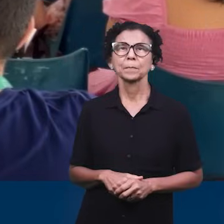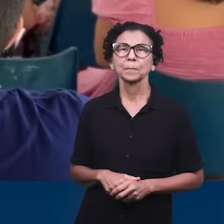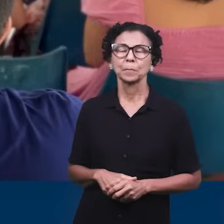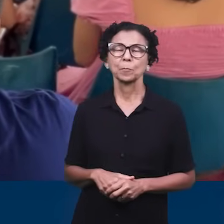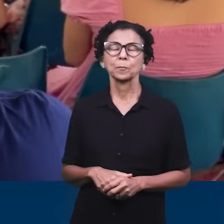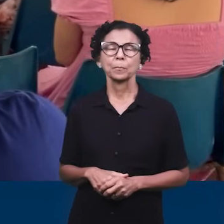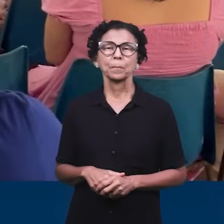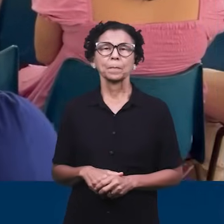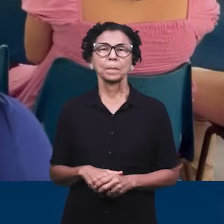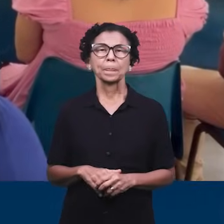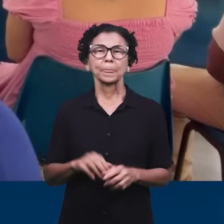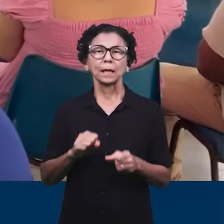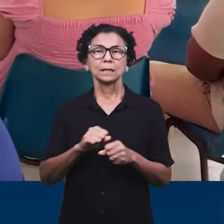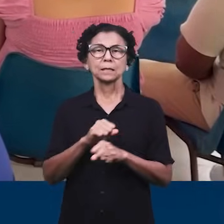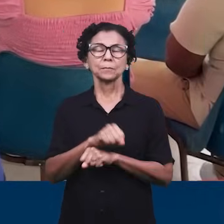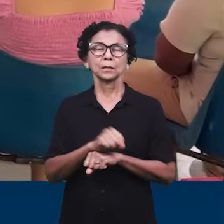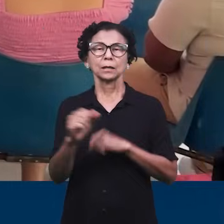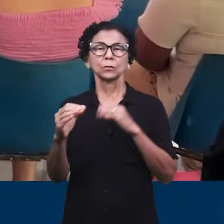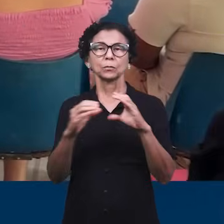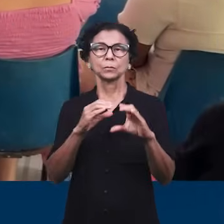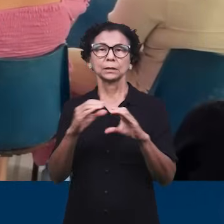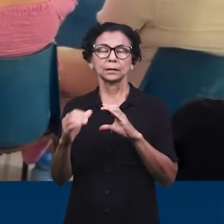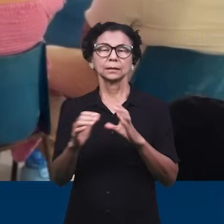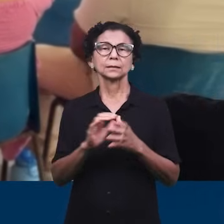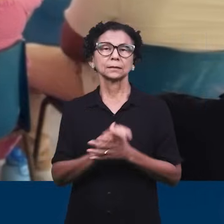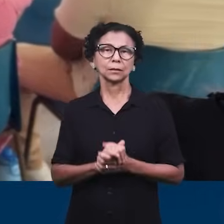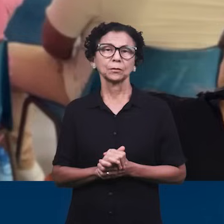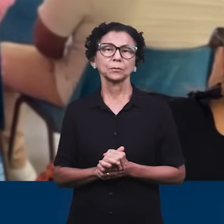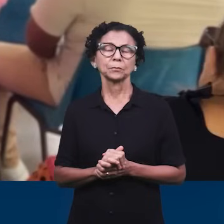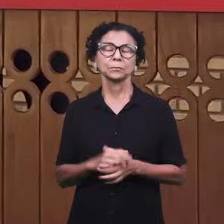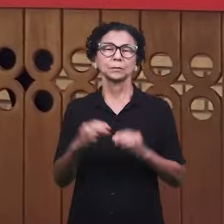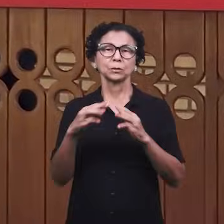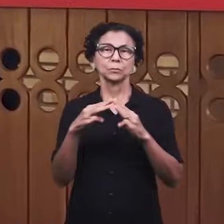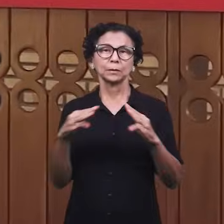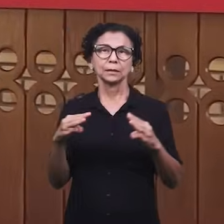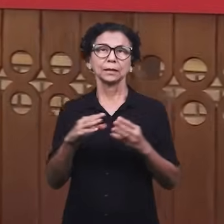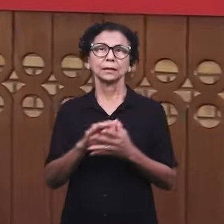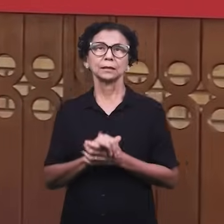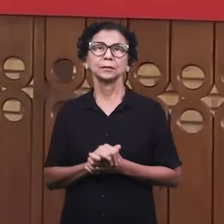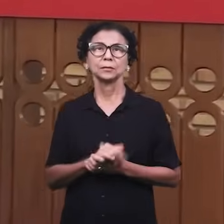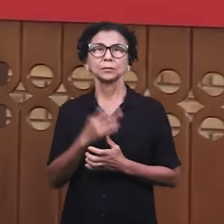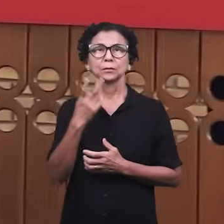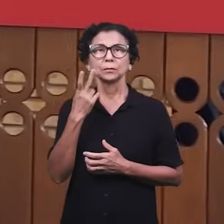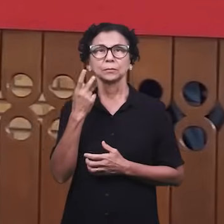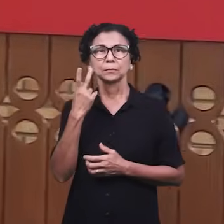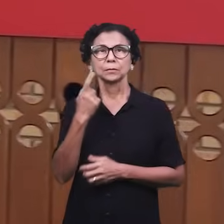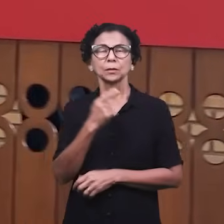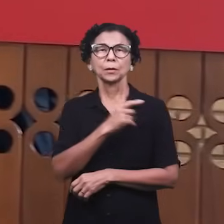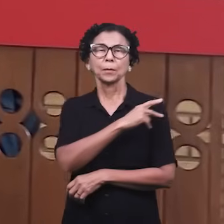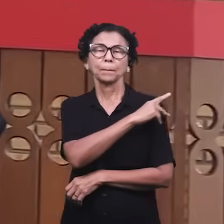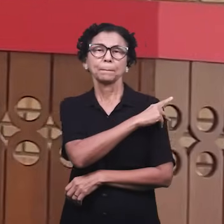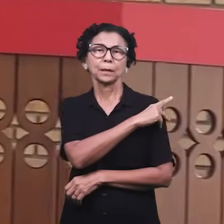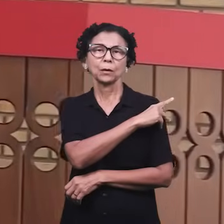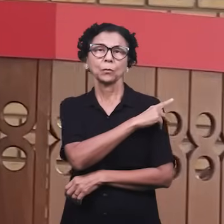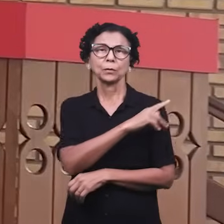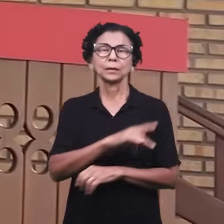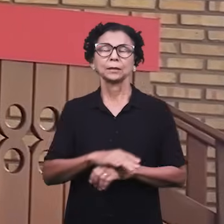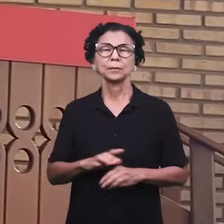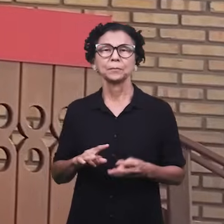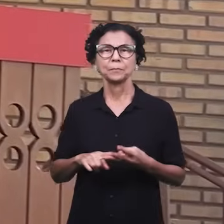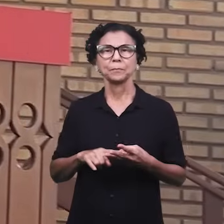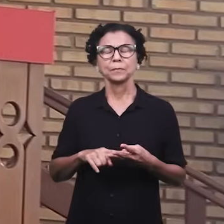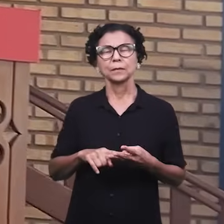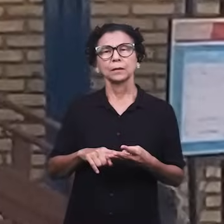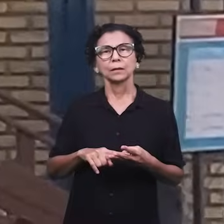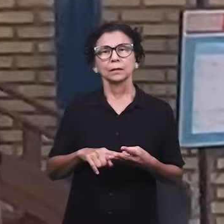que aconteceu lá no Manaim de Fortaleza também e reuniu presencialmente irmãos do Piauí, do Rio Grande do Norte e da